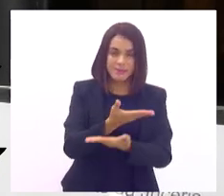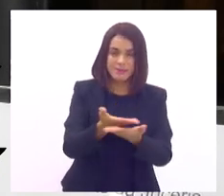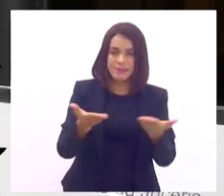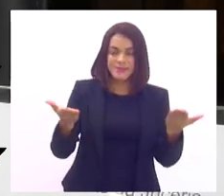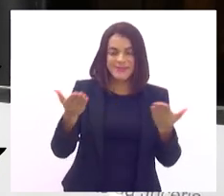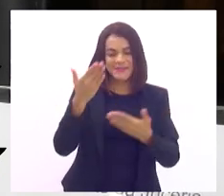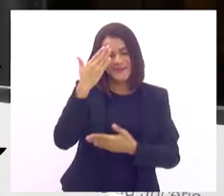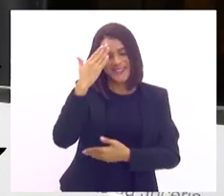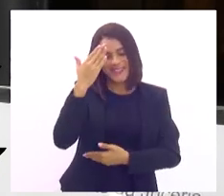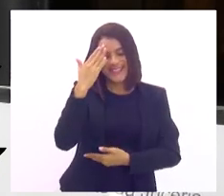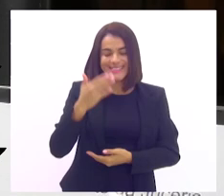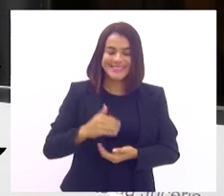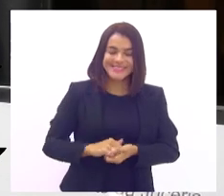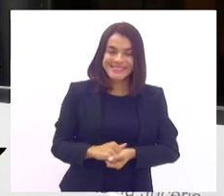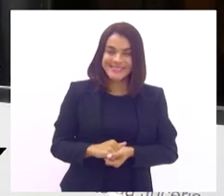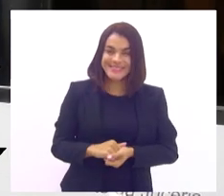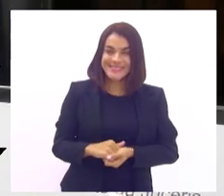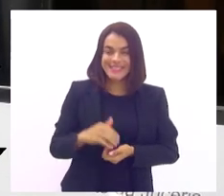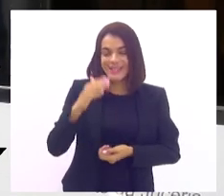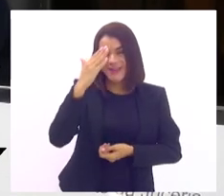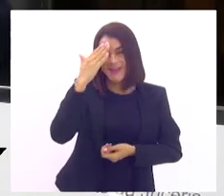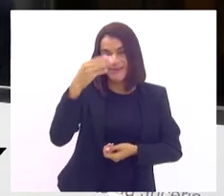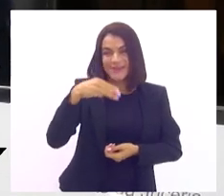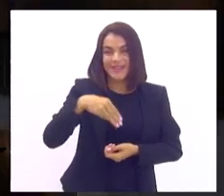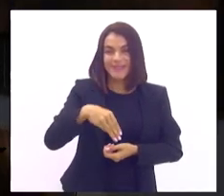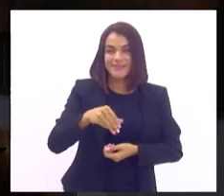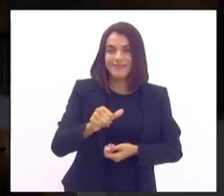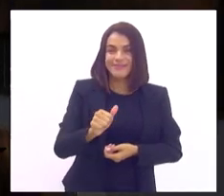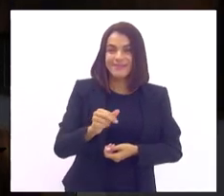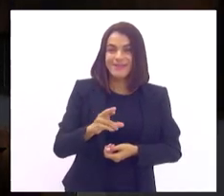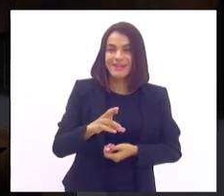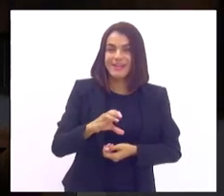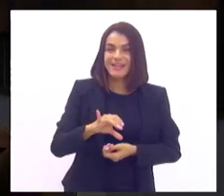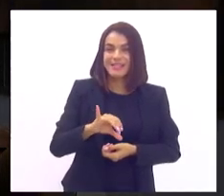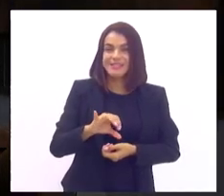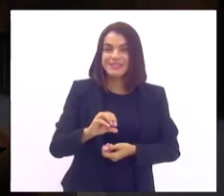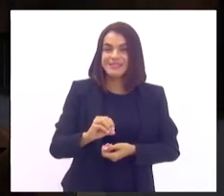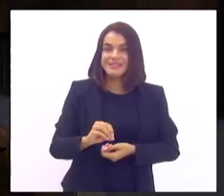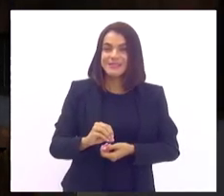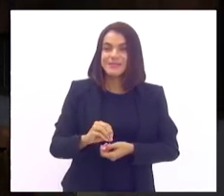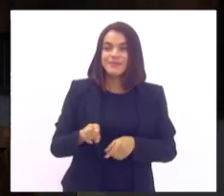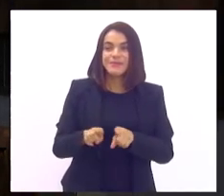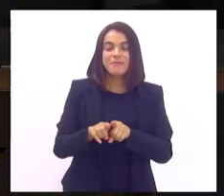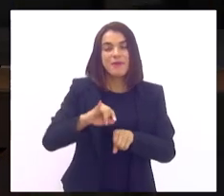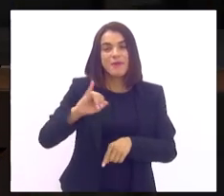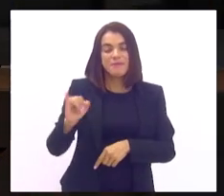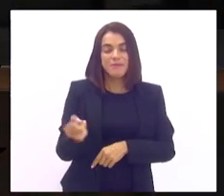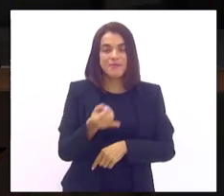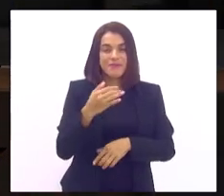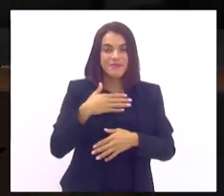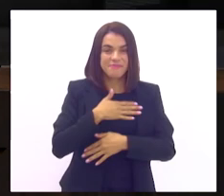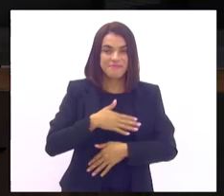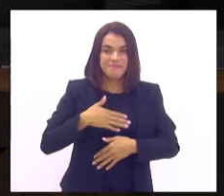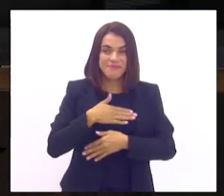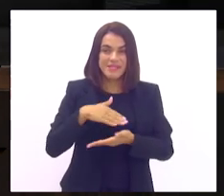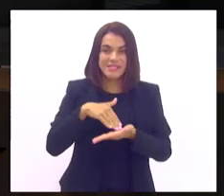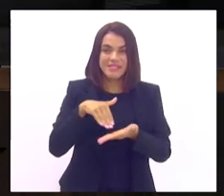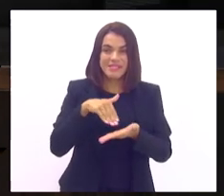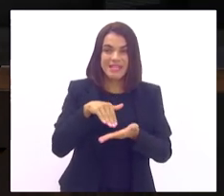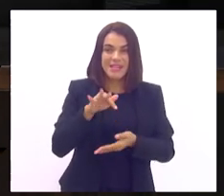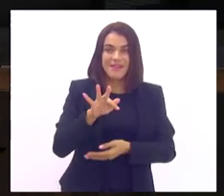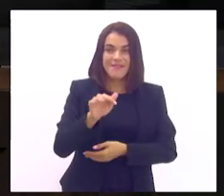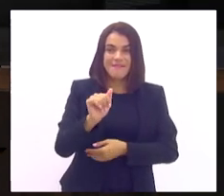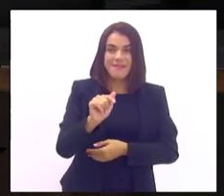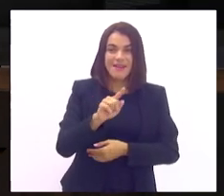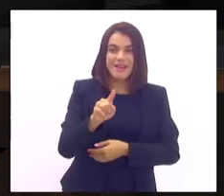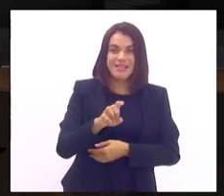muito obrigado. Obrigado, Márcio. Aproveito aqui também para saudar a secretária de Fazenda lá do